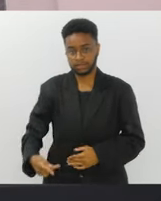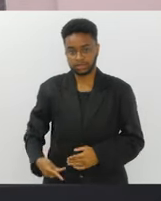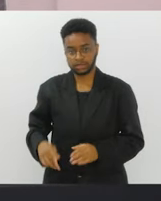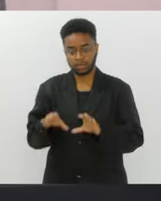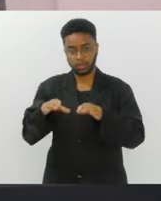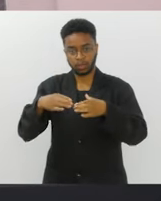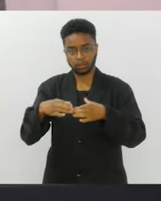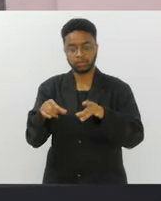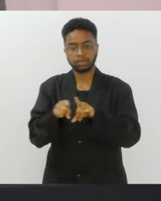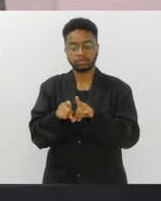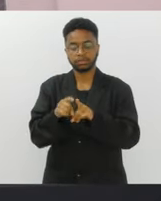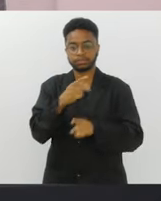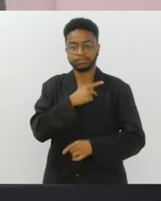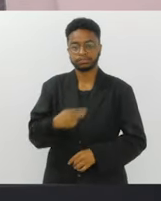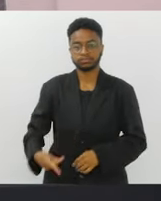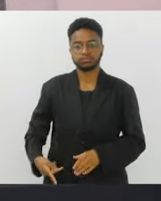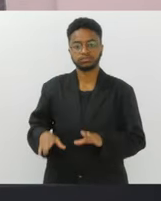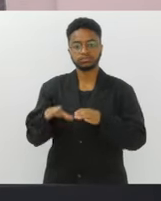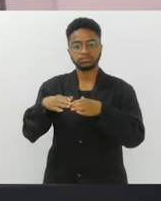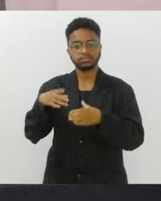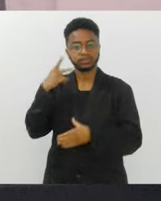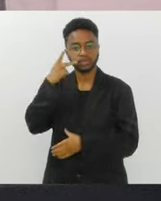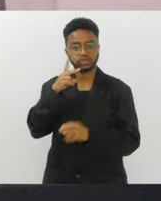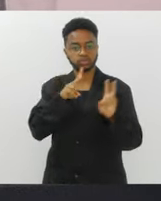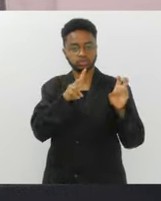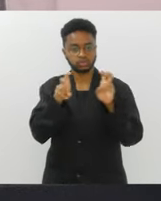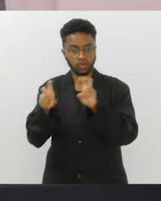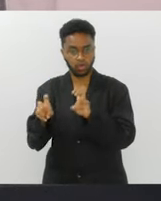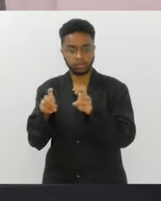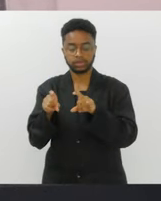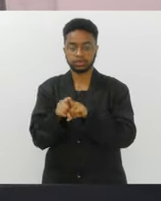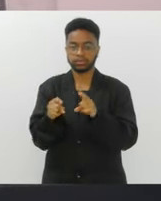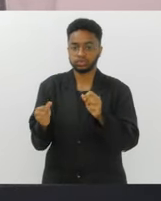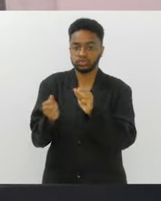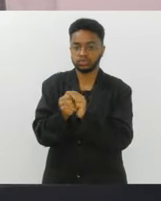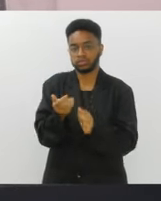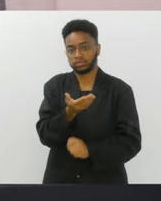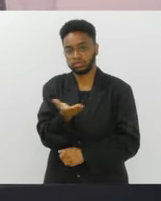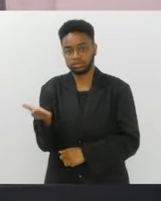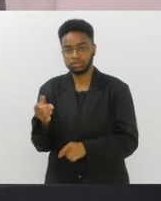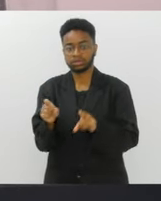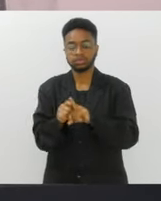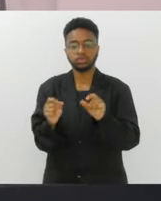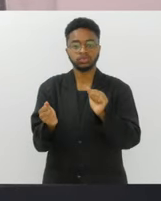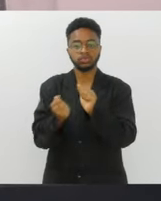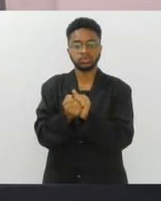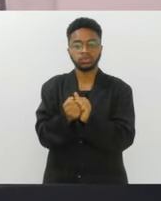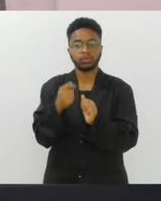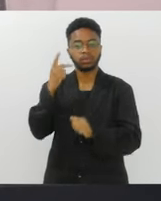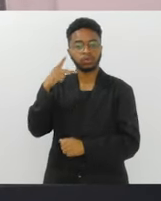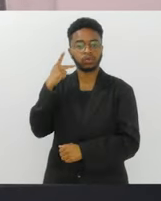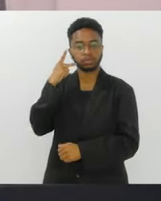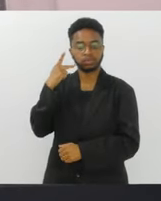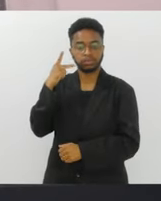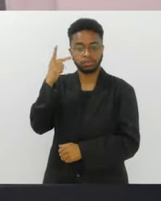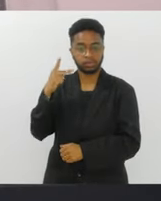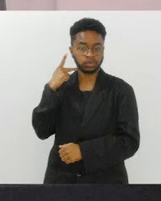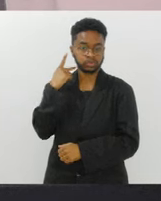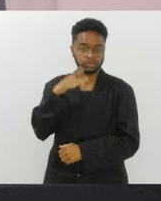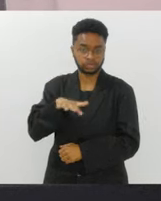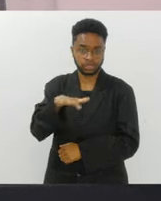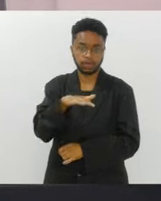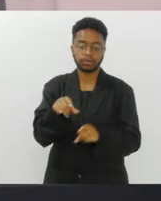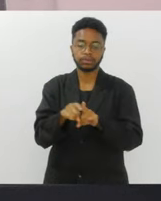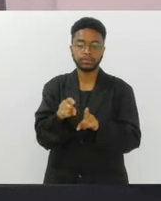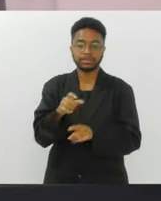presidente da comissão parlamentar que trata desse assunto, junto com Vossa Excelência, junto com o Procurador-Geral do Estado e junto com o secretário, que é